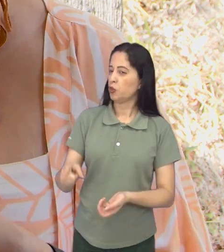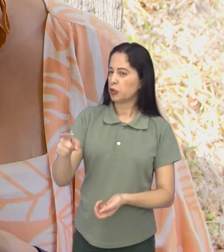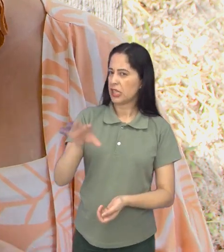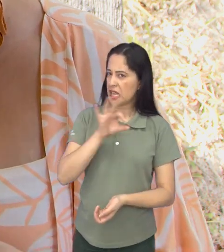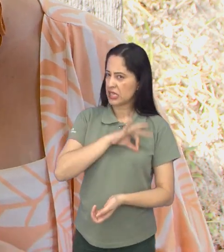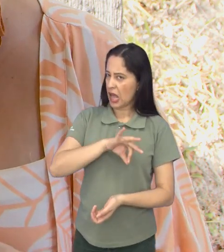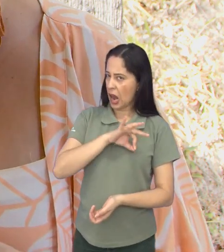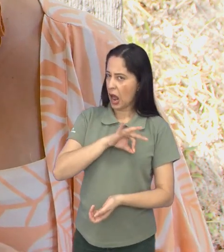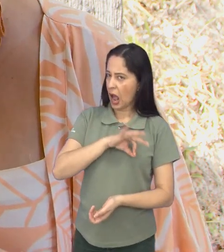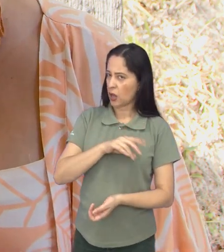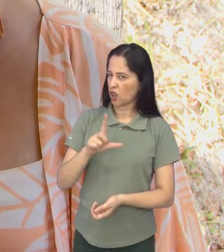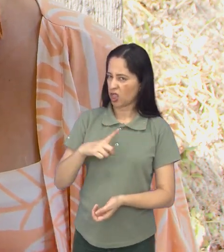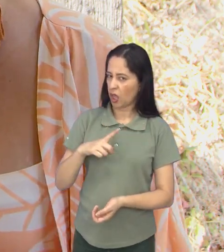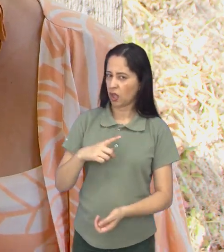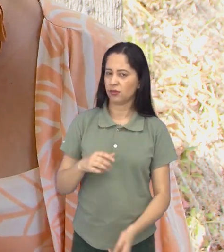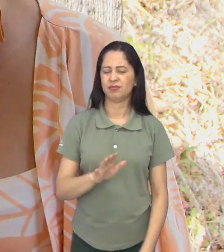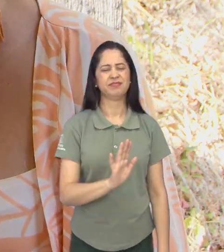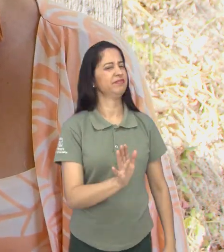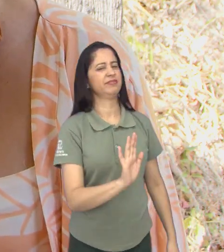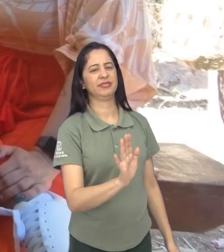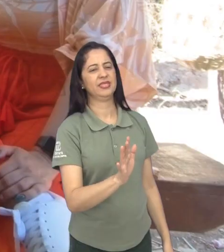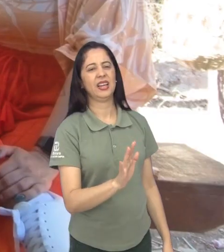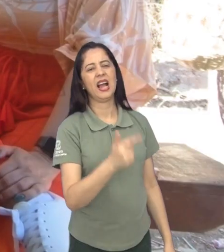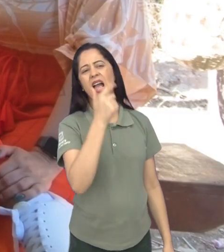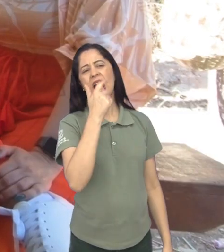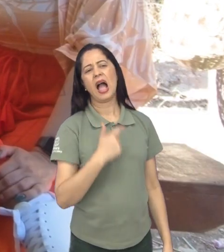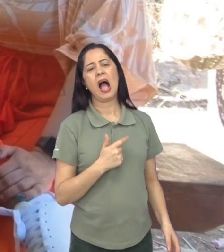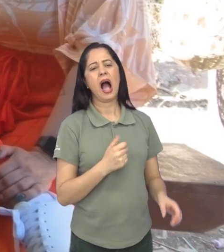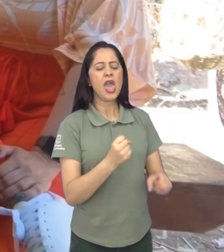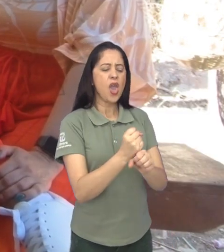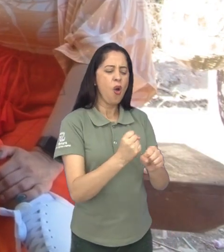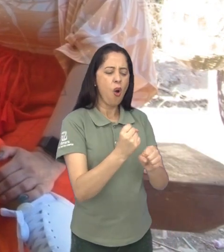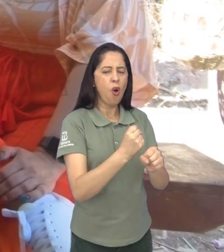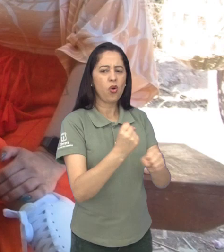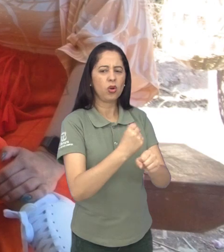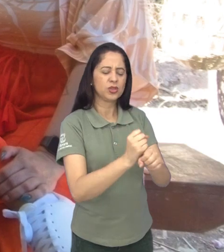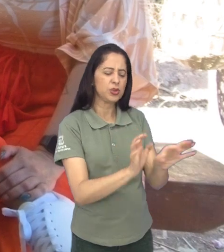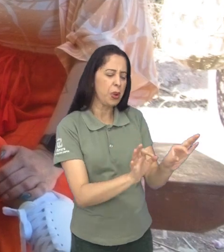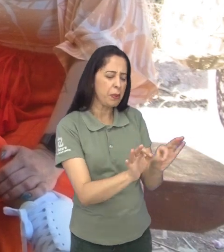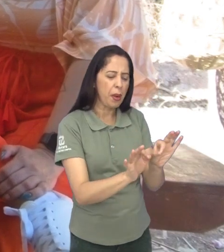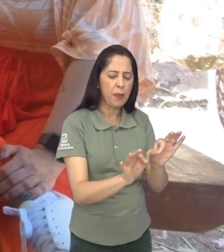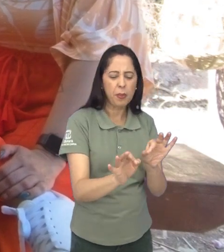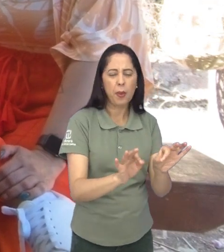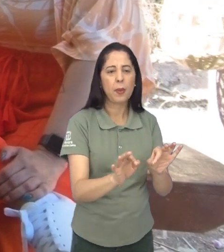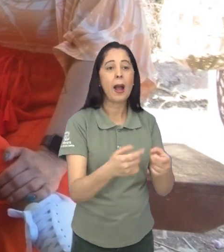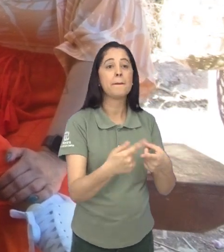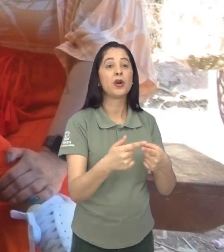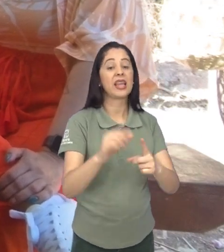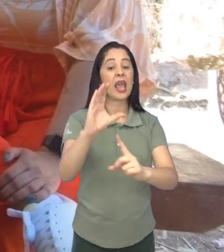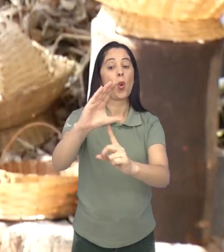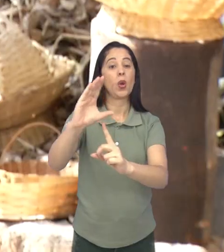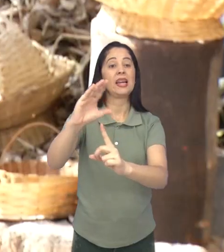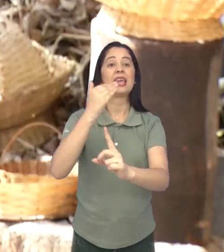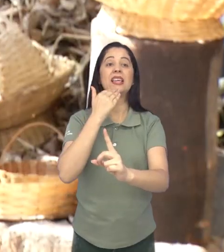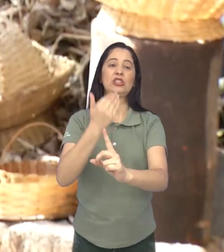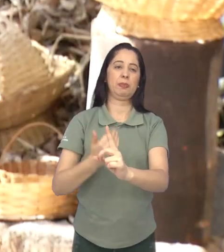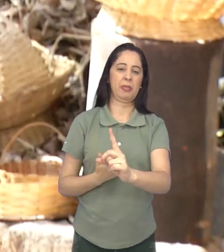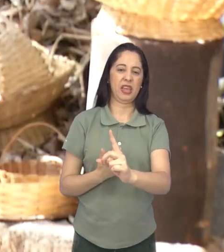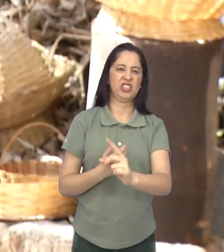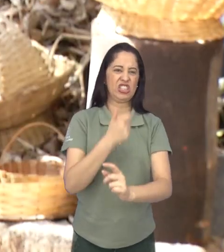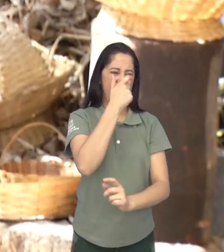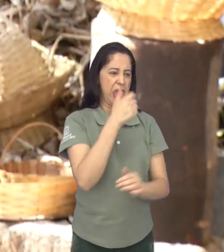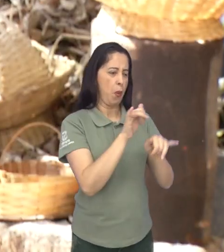ela vem do bambu? Não. Não, eu faço mais por encomenda,